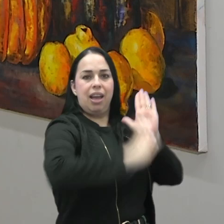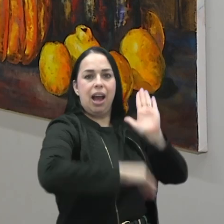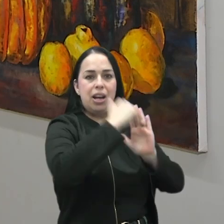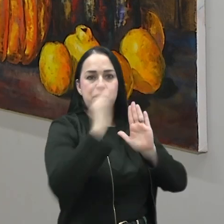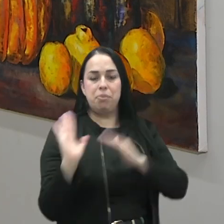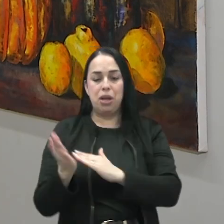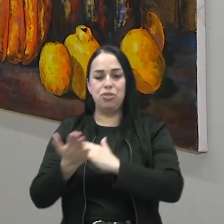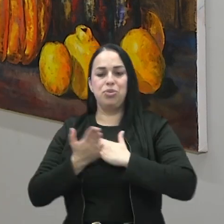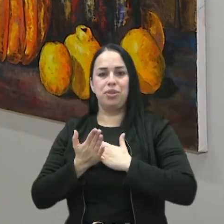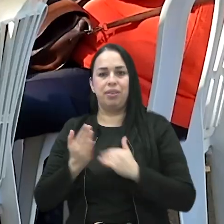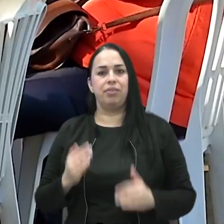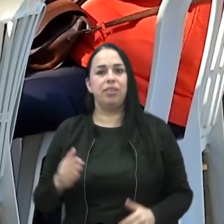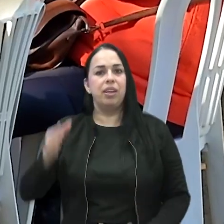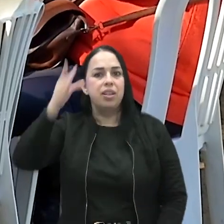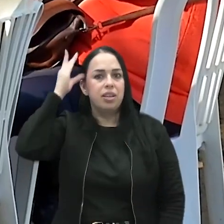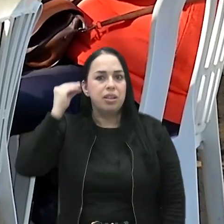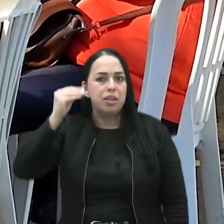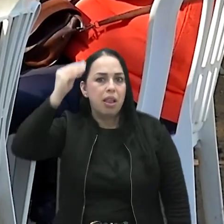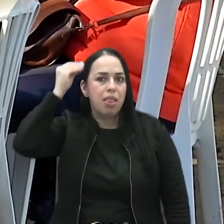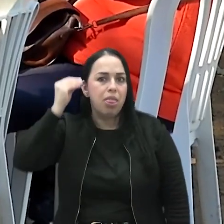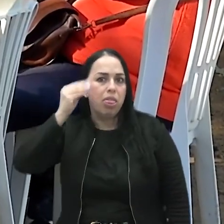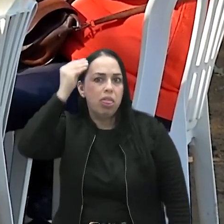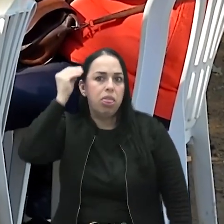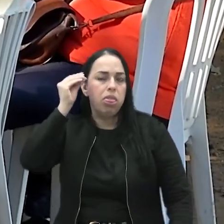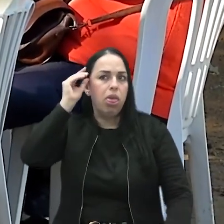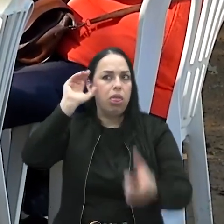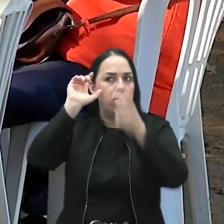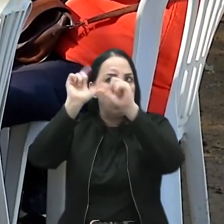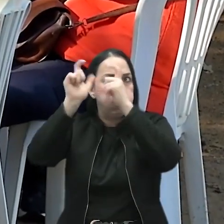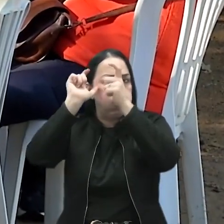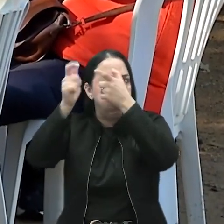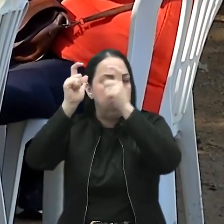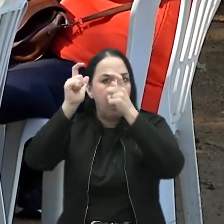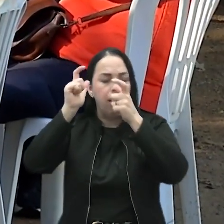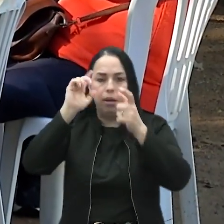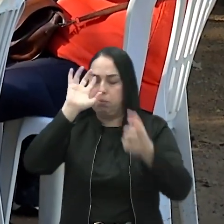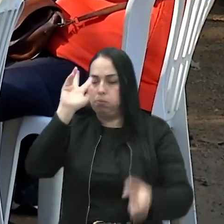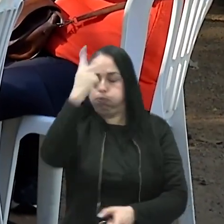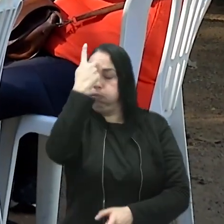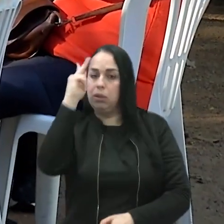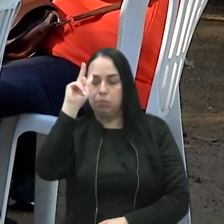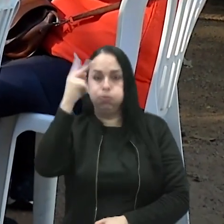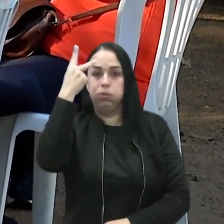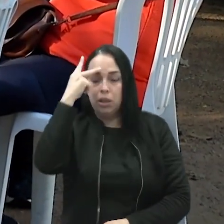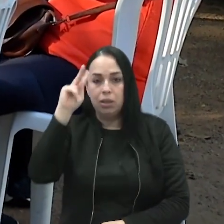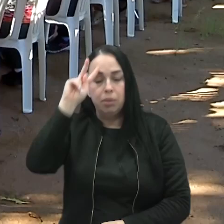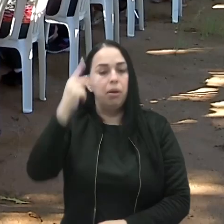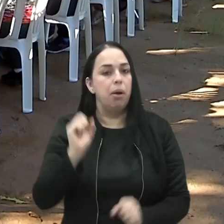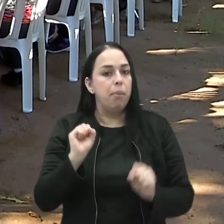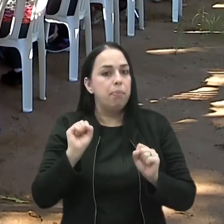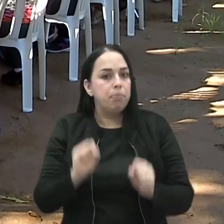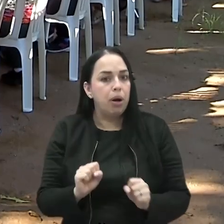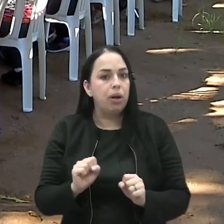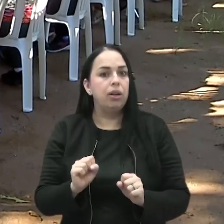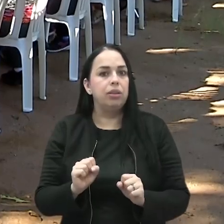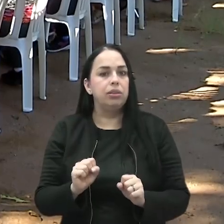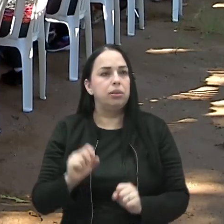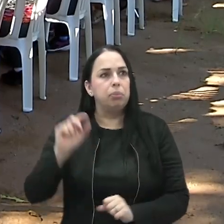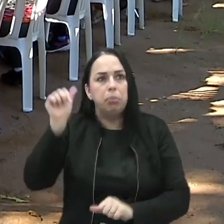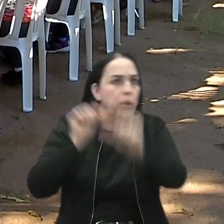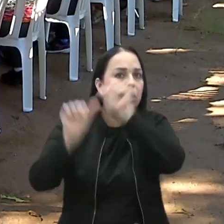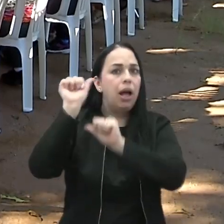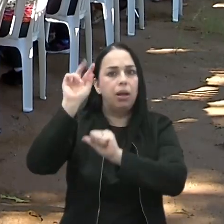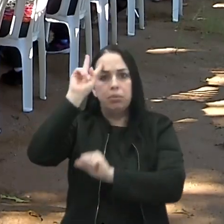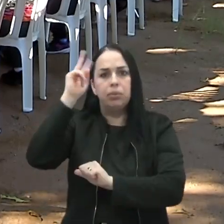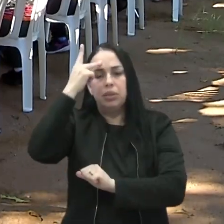a arte me ajudam muito. A esquizofrenia é um transtorno mental caracterizado pela perda de contato com a realidade, que pode se manifestar a